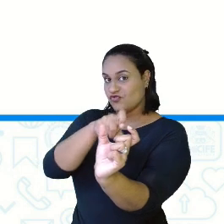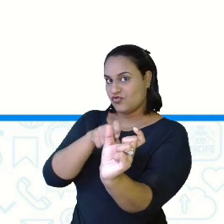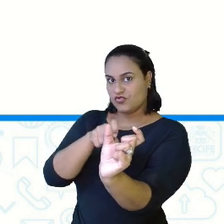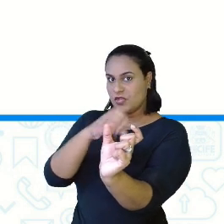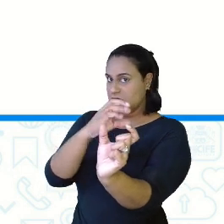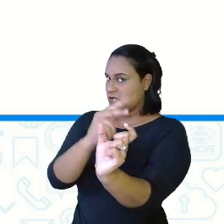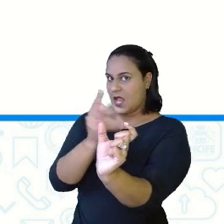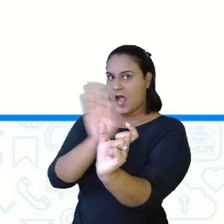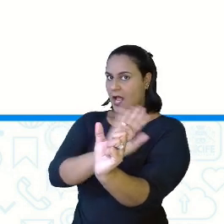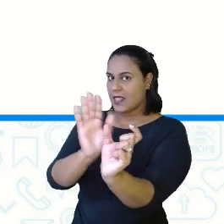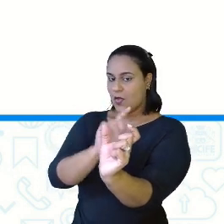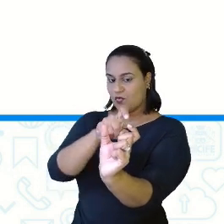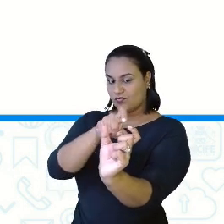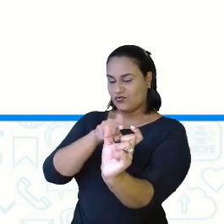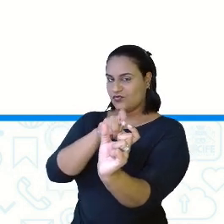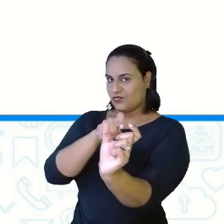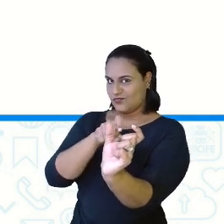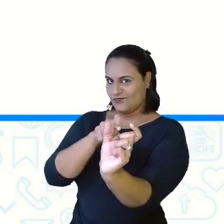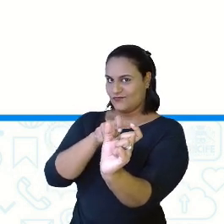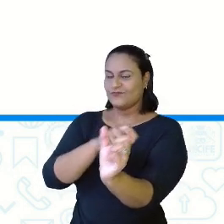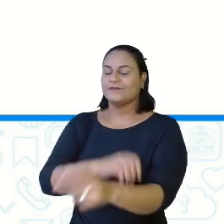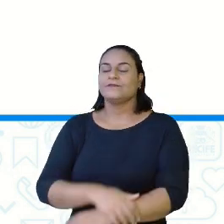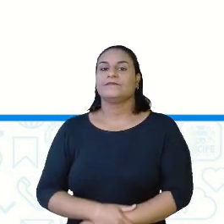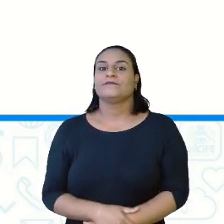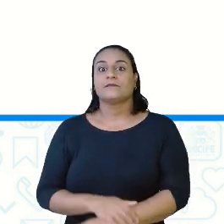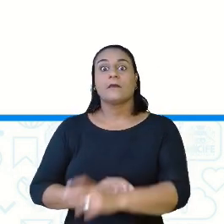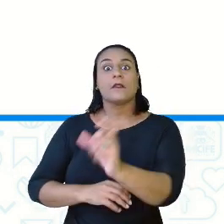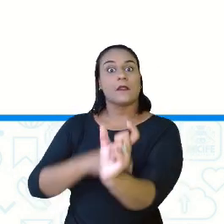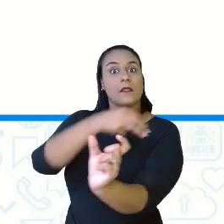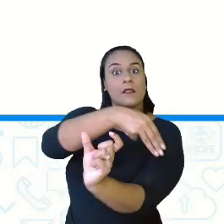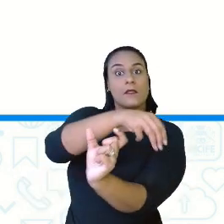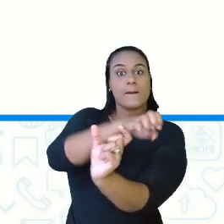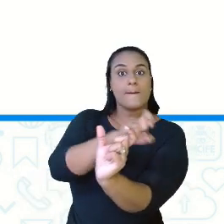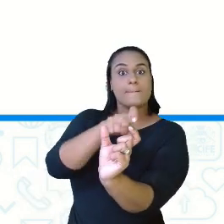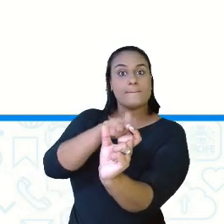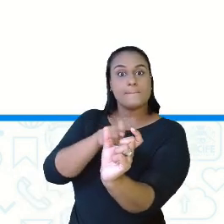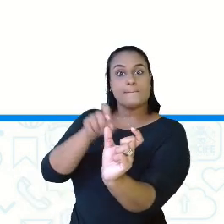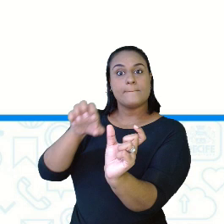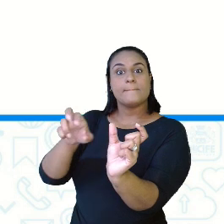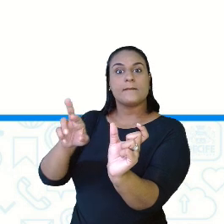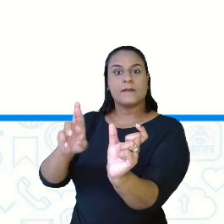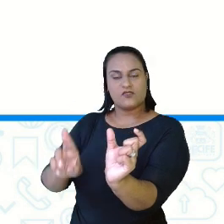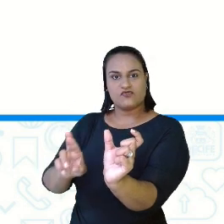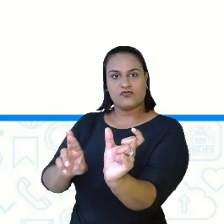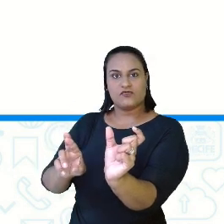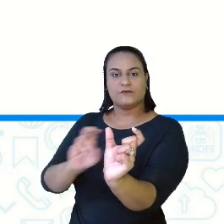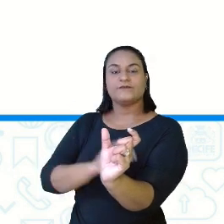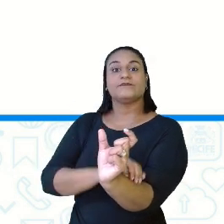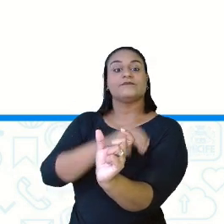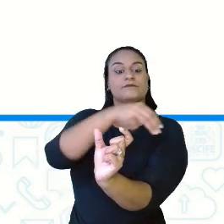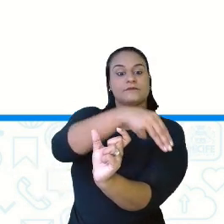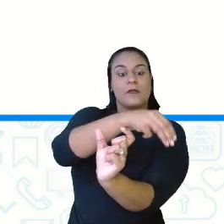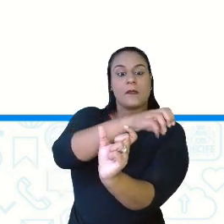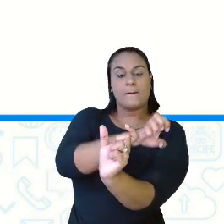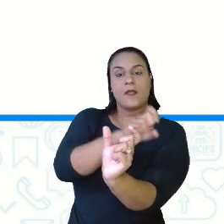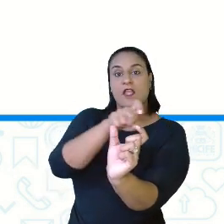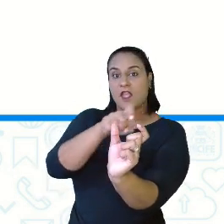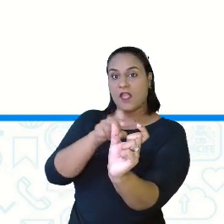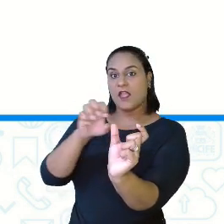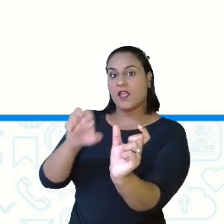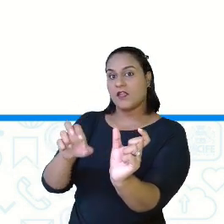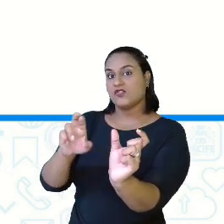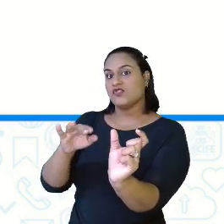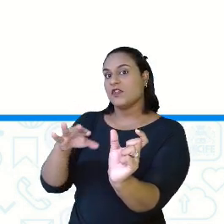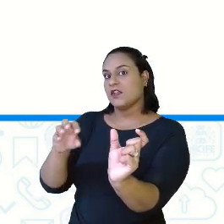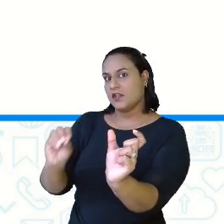para grafar esse som aí, certo? Mexer, mexilhão, mexerico,